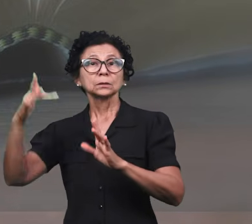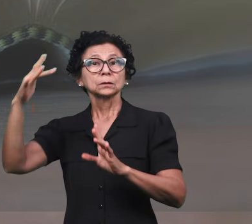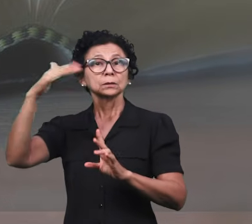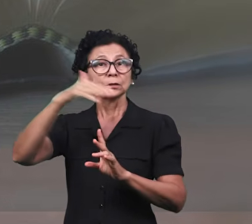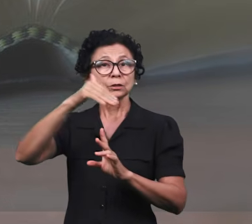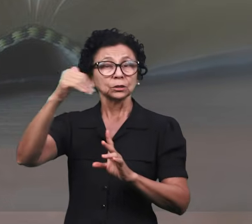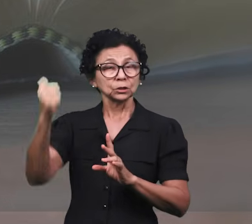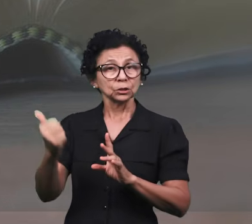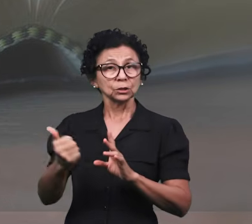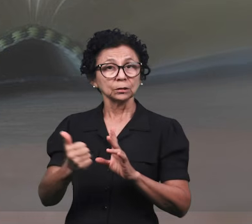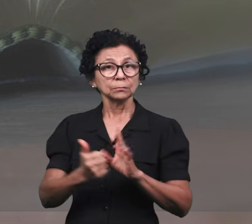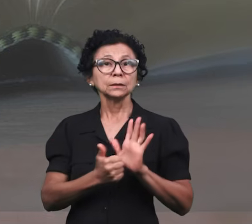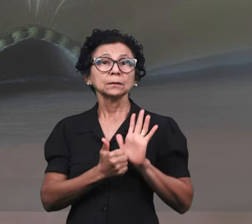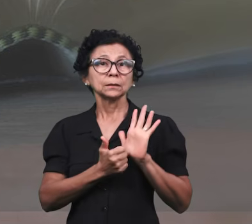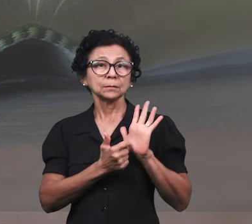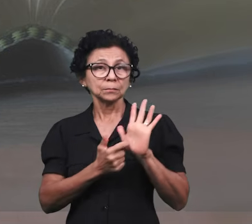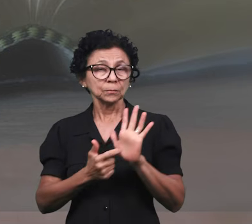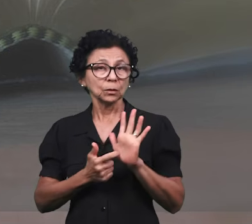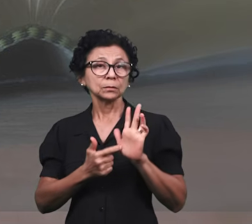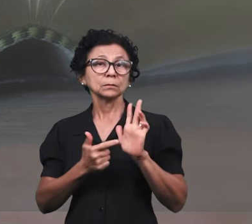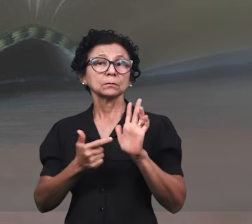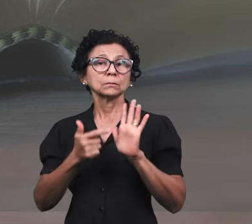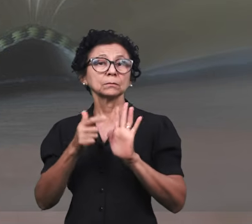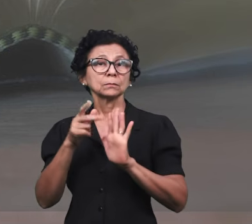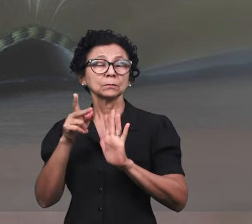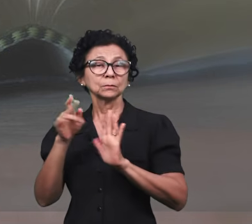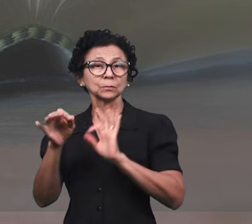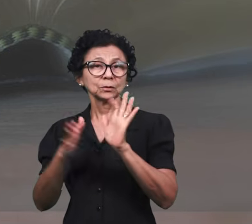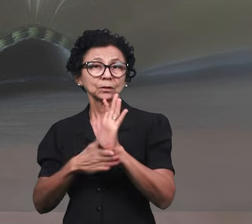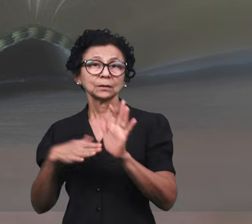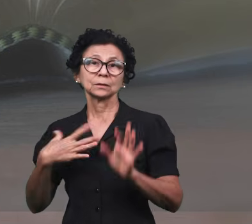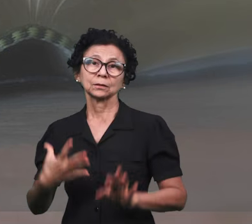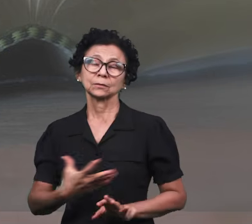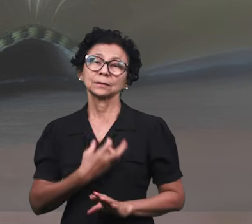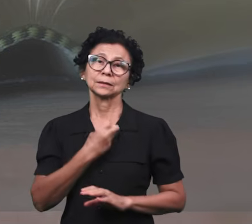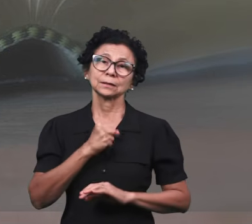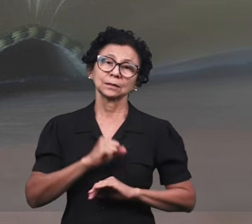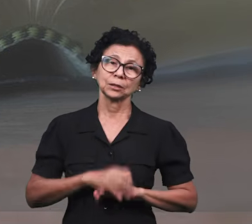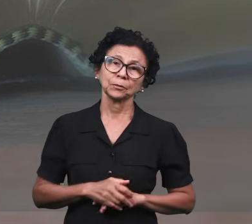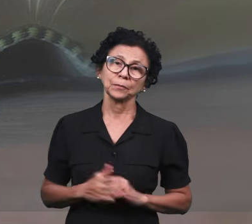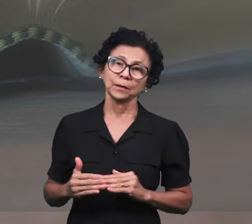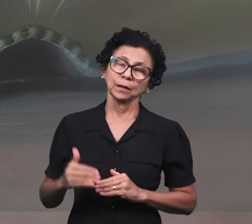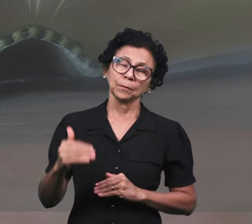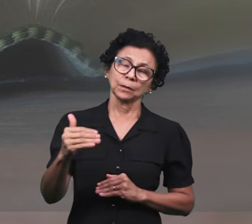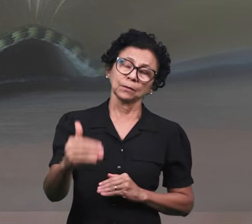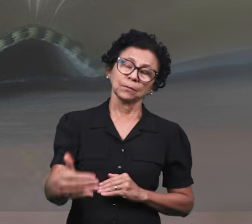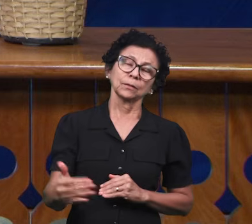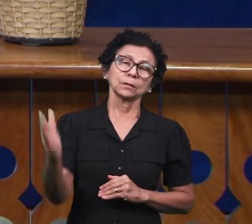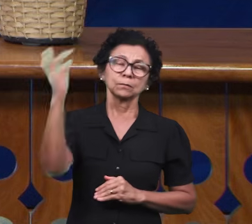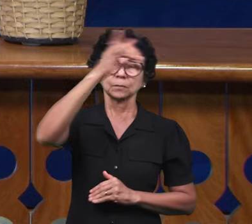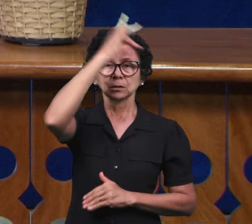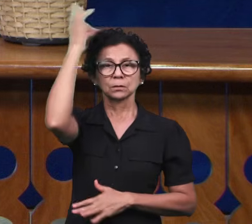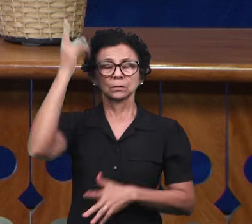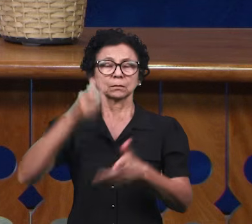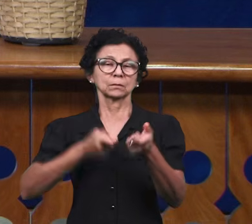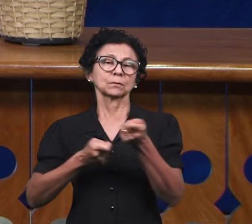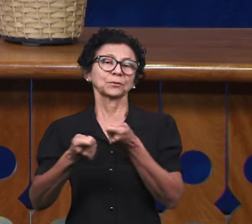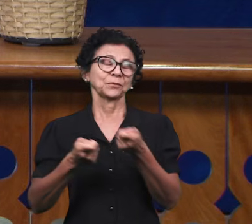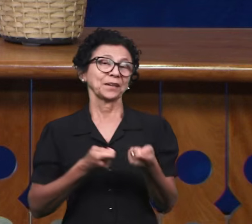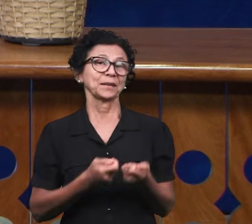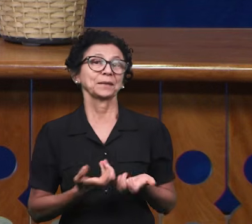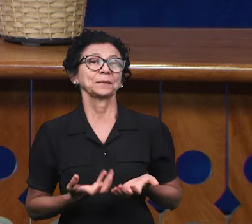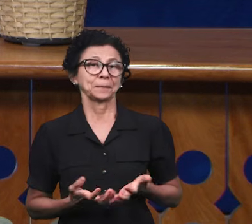projeto, e o processo, é quando o homem começa a caminhar vivendo o governo do Espírito Santo. E é onde nós